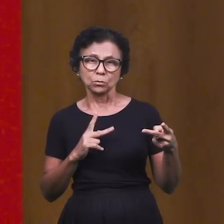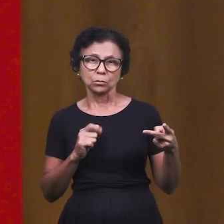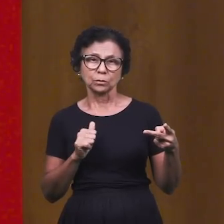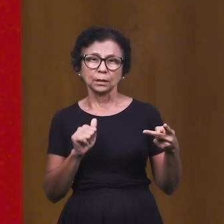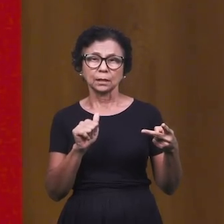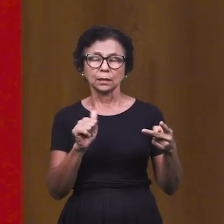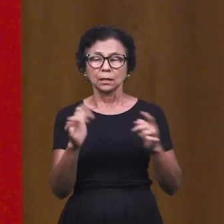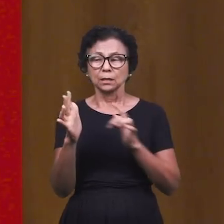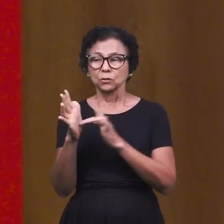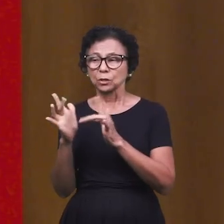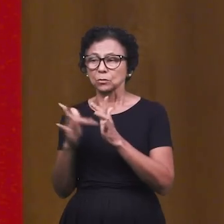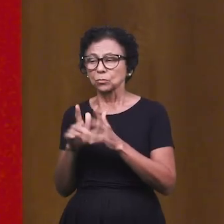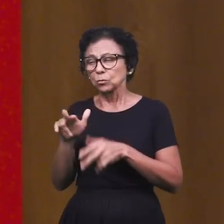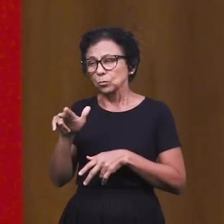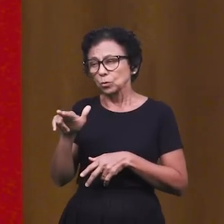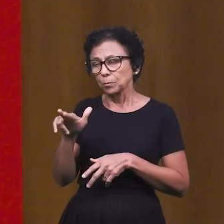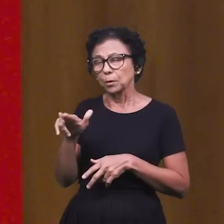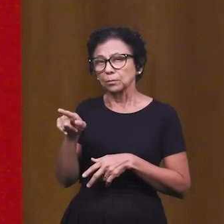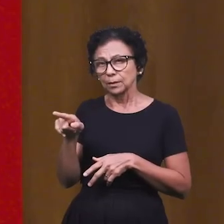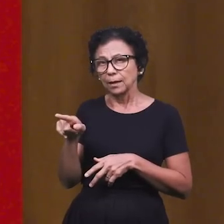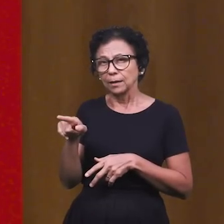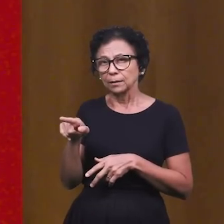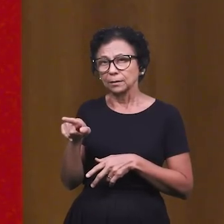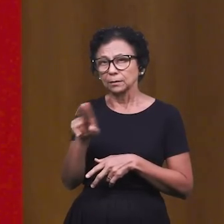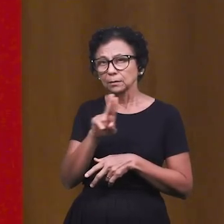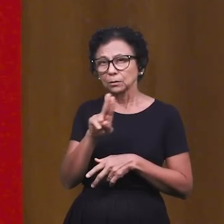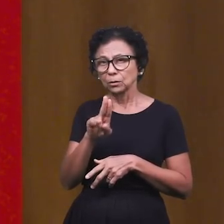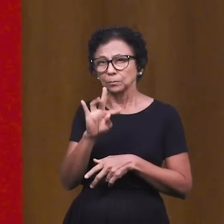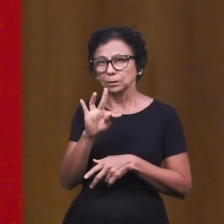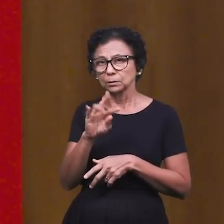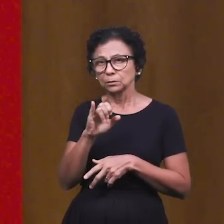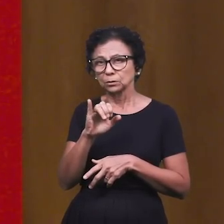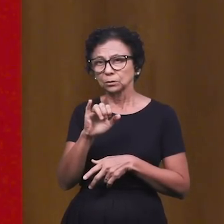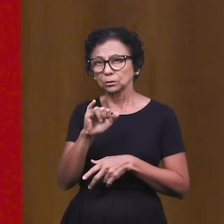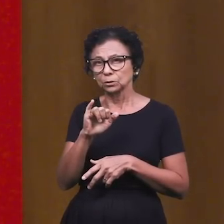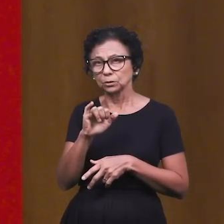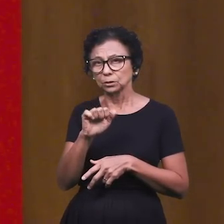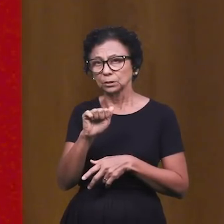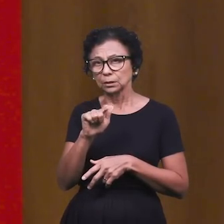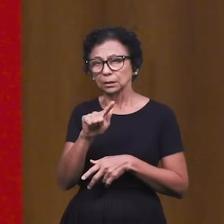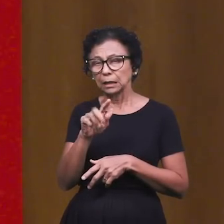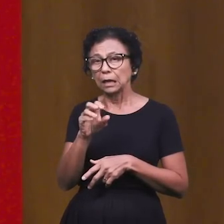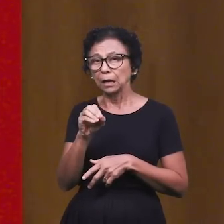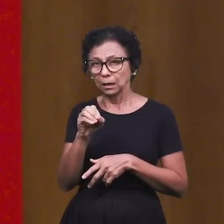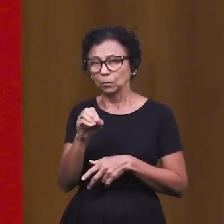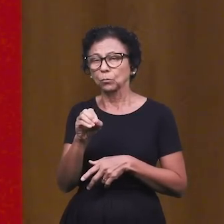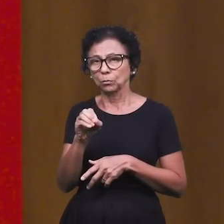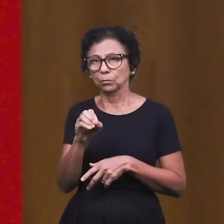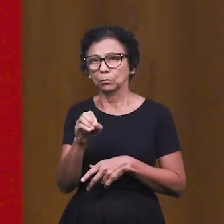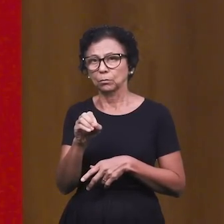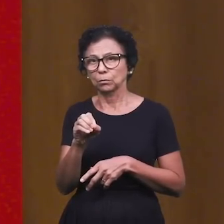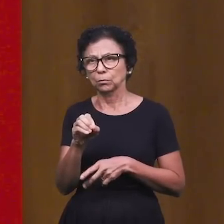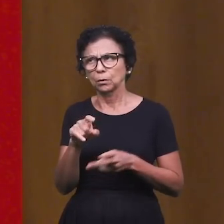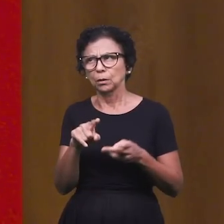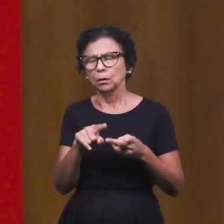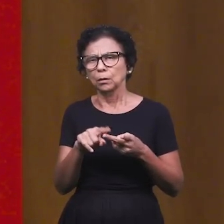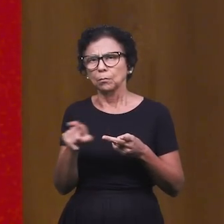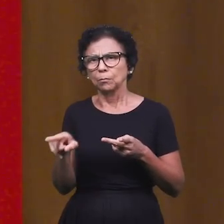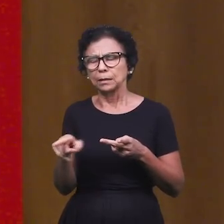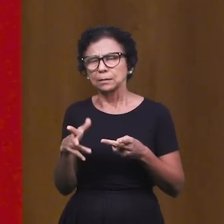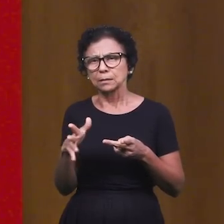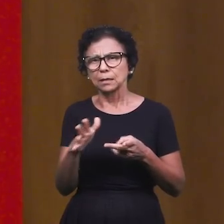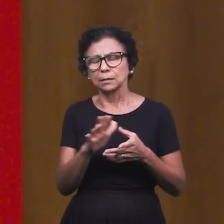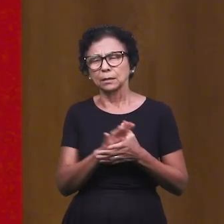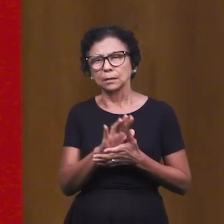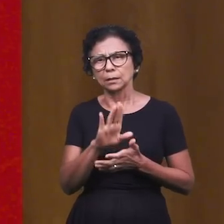não fosse dentre os 12 apóstolos, ele era tido também como uma coluna, ele era bispo da igreja de Jerusalém,